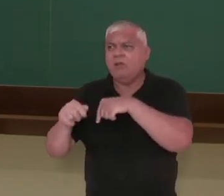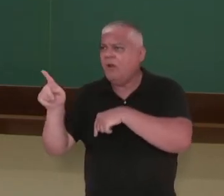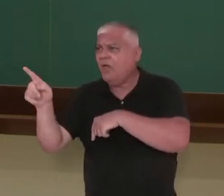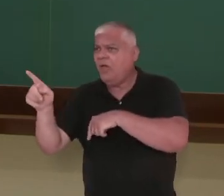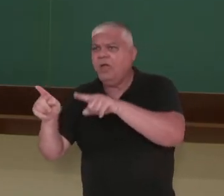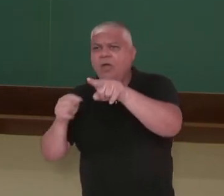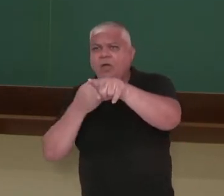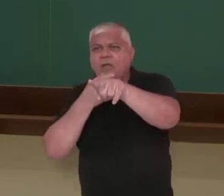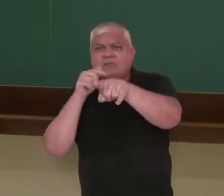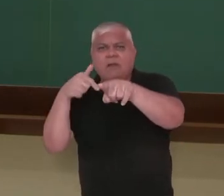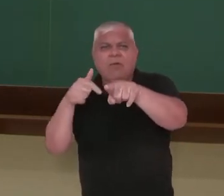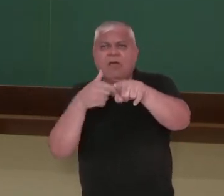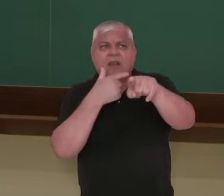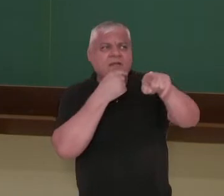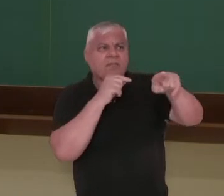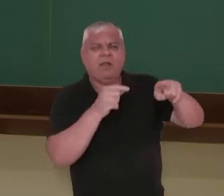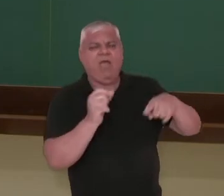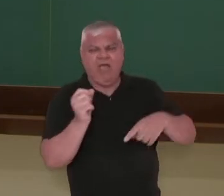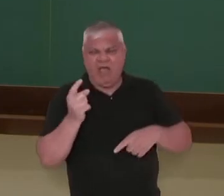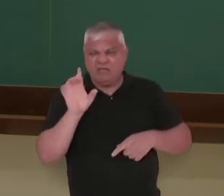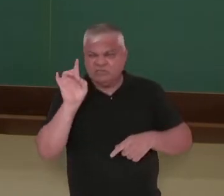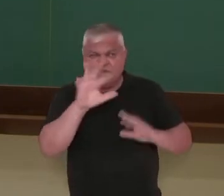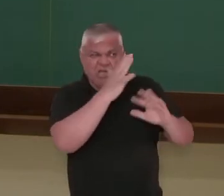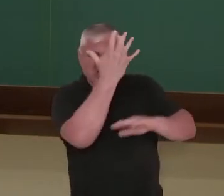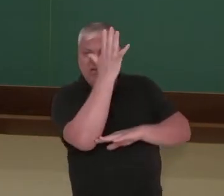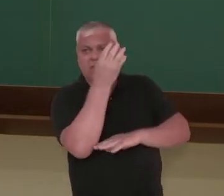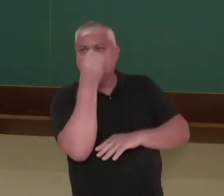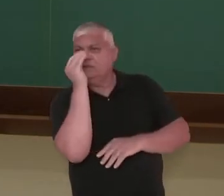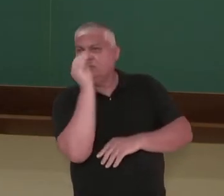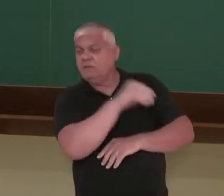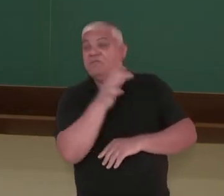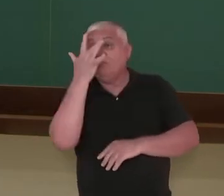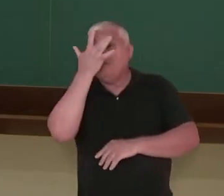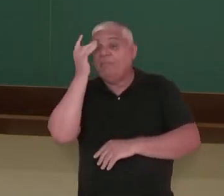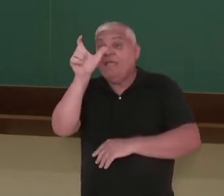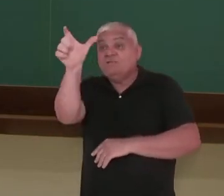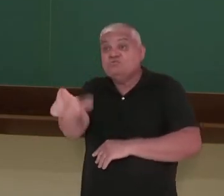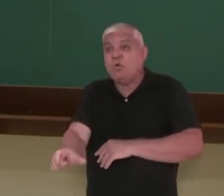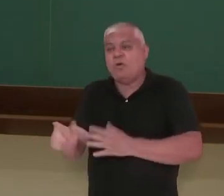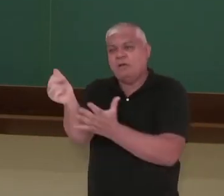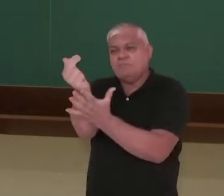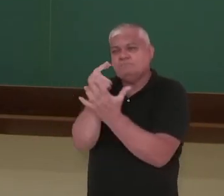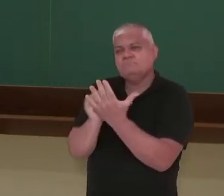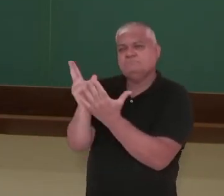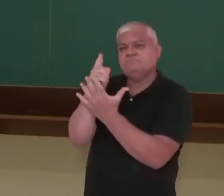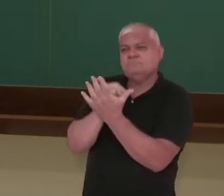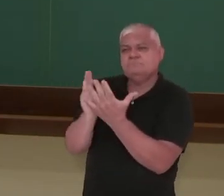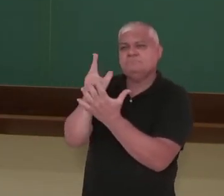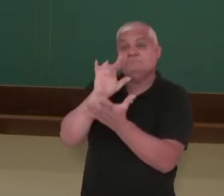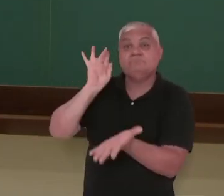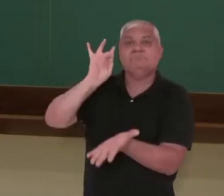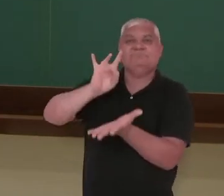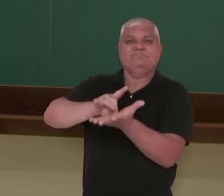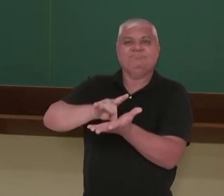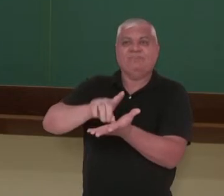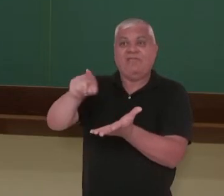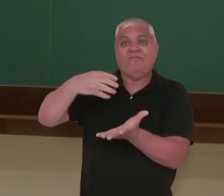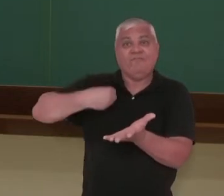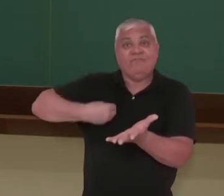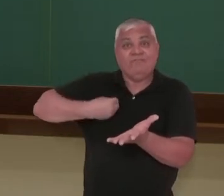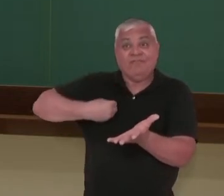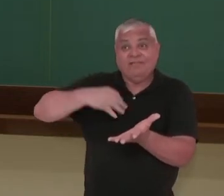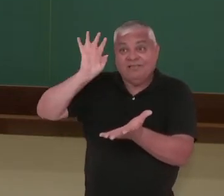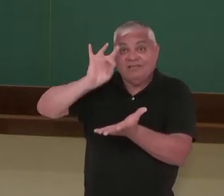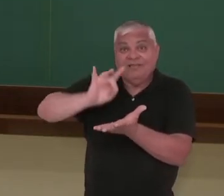ele começa a pensar o seguinte: eu não vou só pintar paisagem, eu vou pintar essas pessoas com pessoas reais. E começa a pintar os trabalhadores, pessoas sofridas,